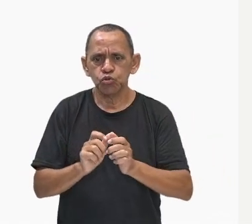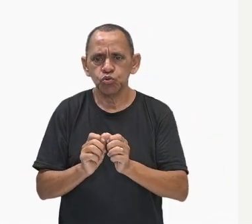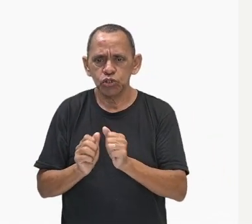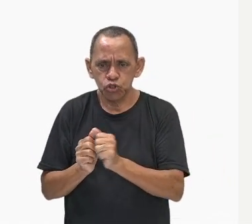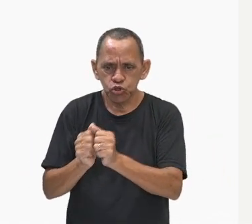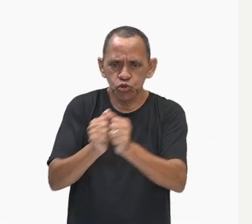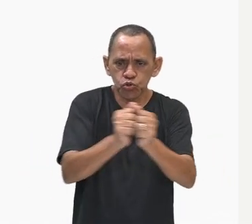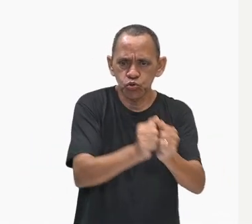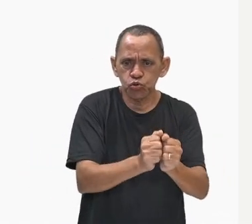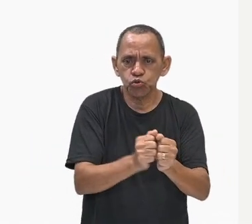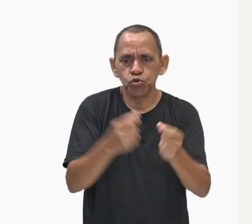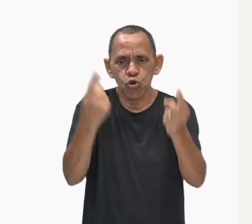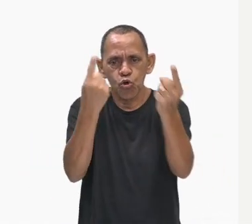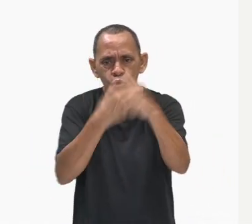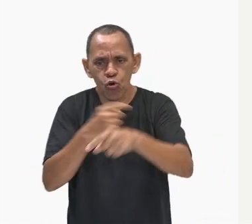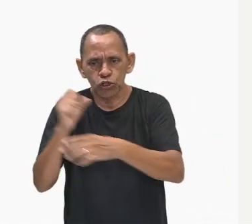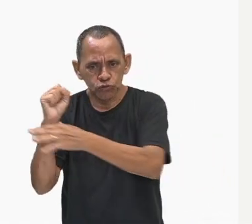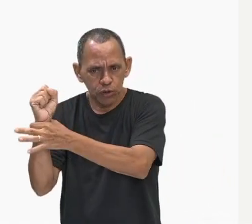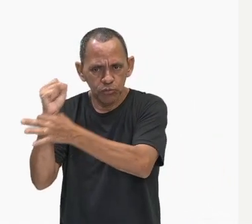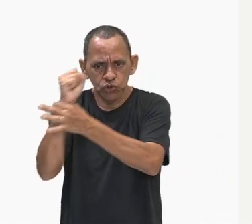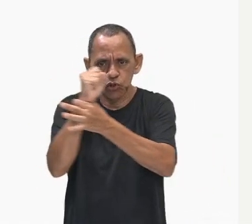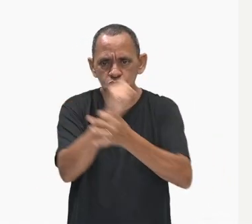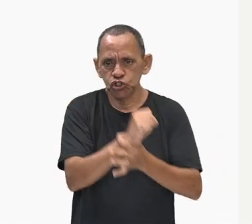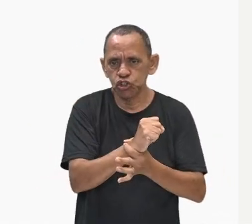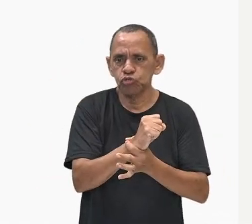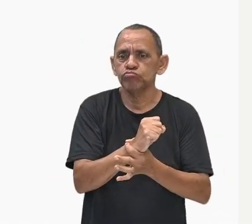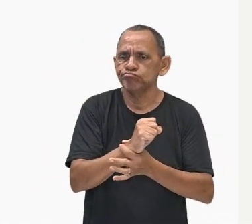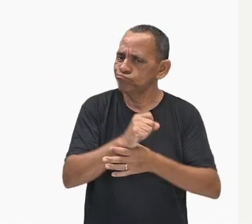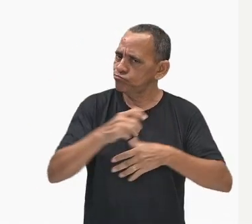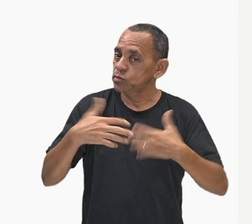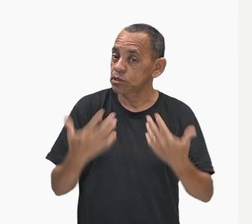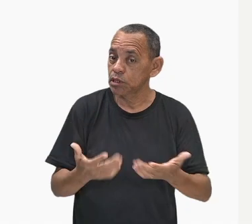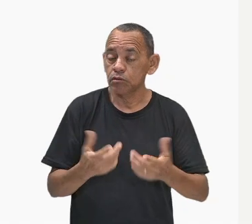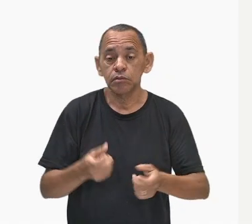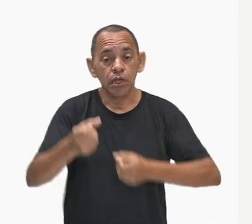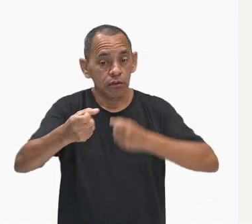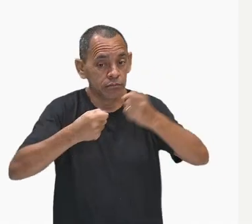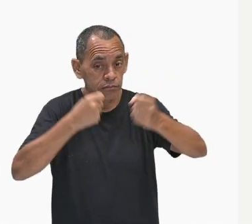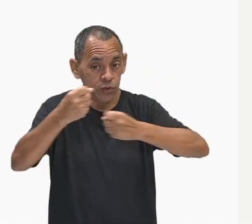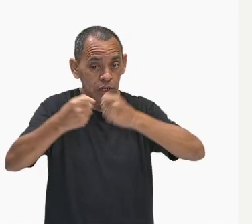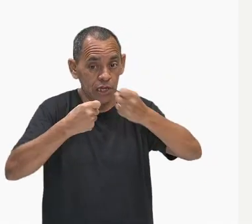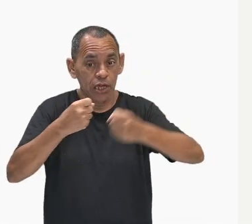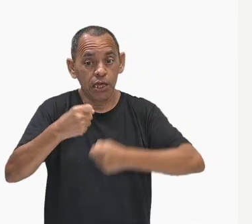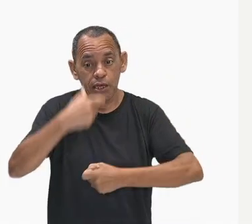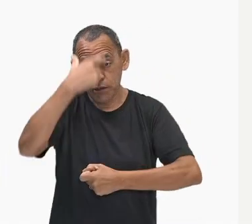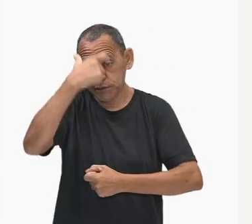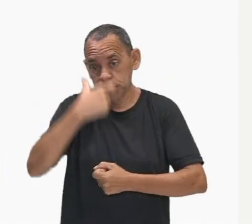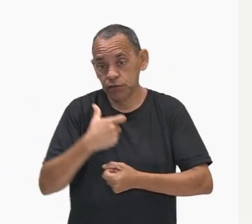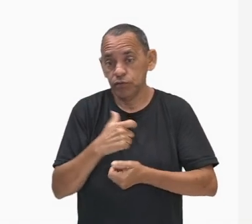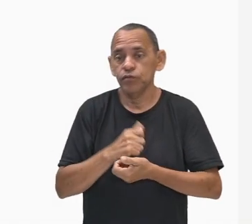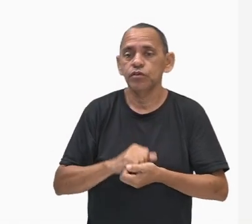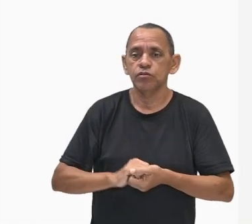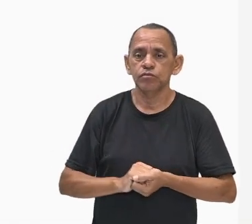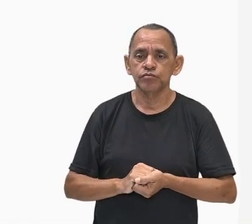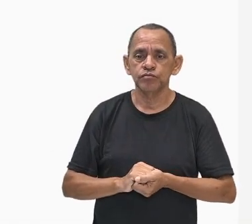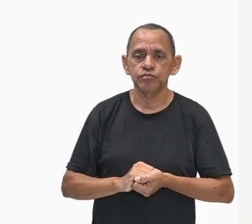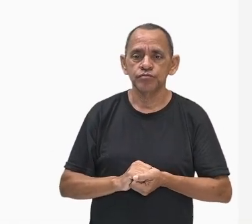lutar contra o absolutismo, a guerra civil ali que culminou na Revolução Puritana. Vamos adiante,